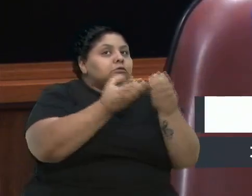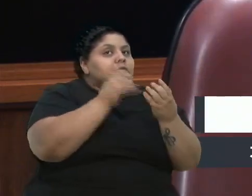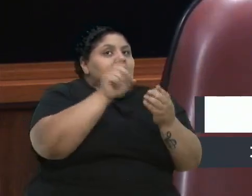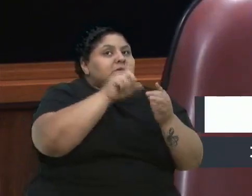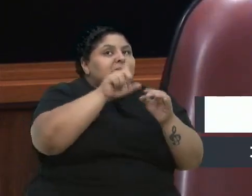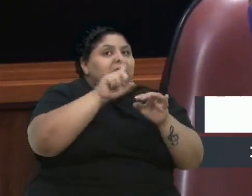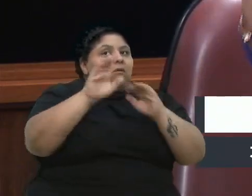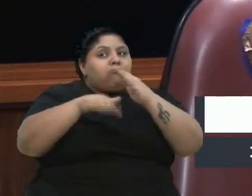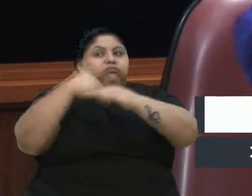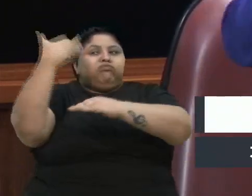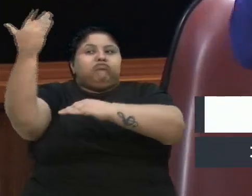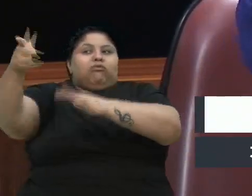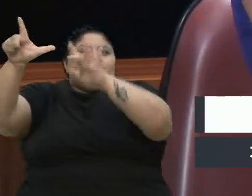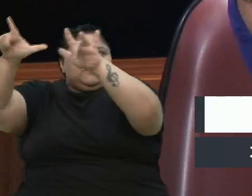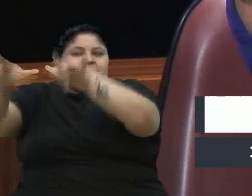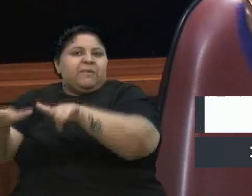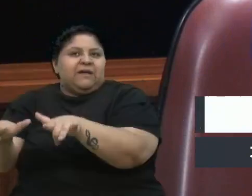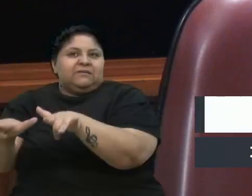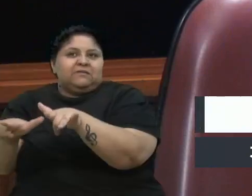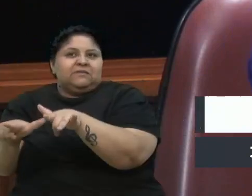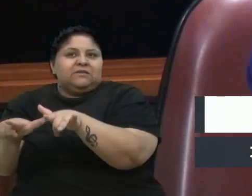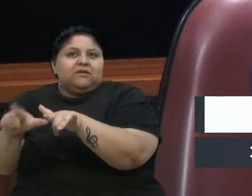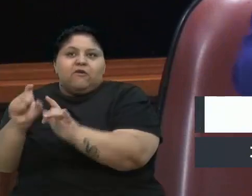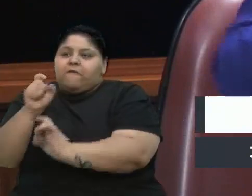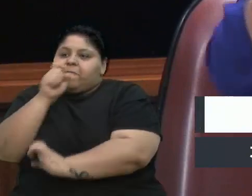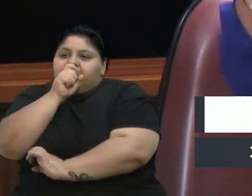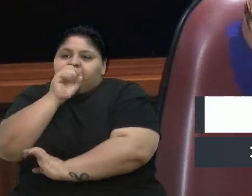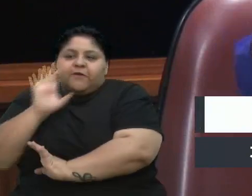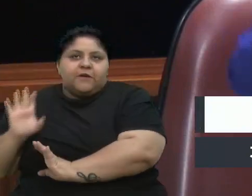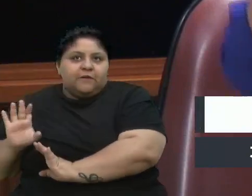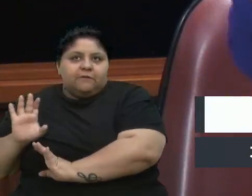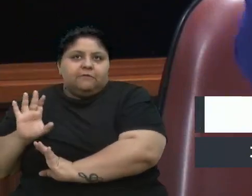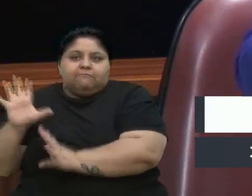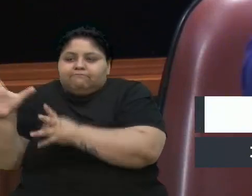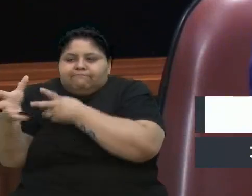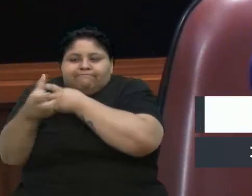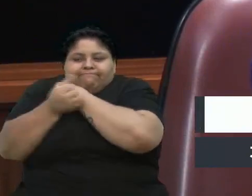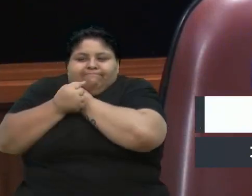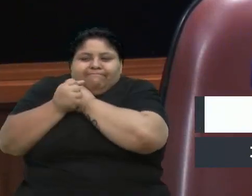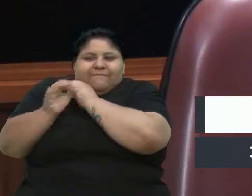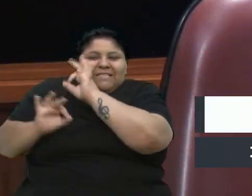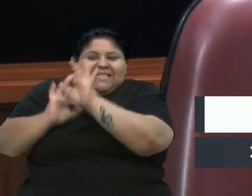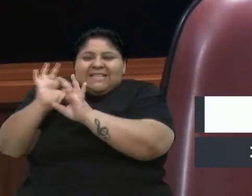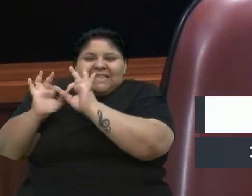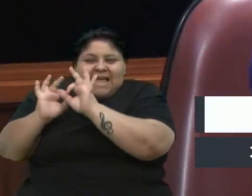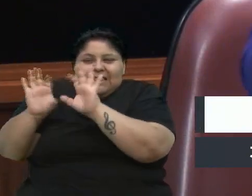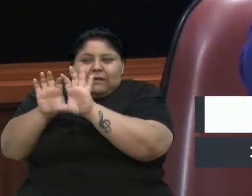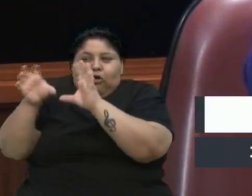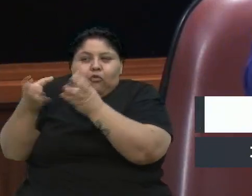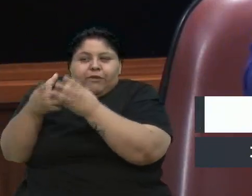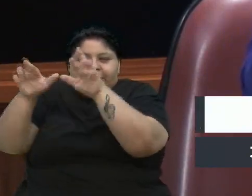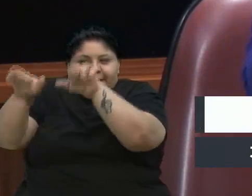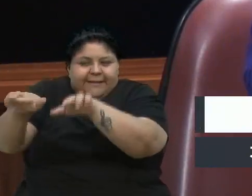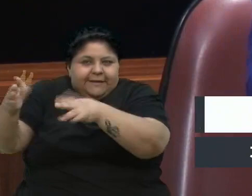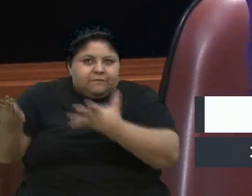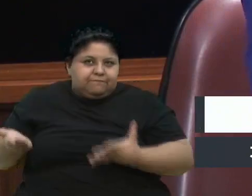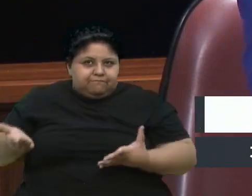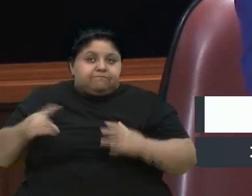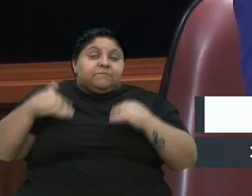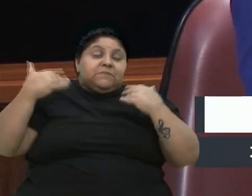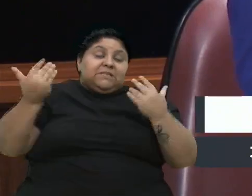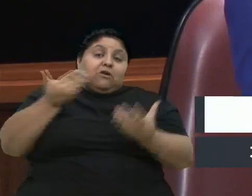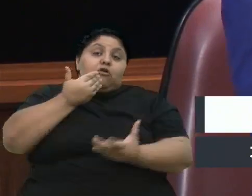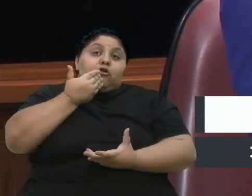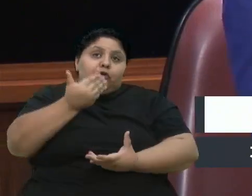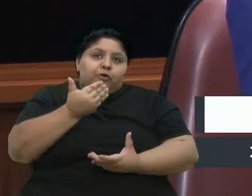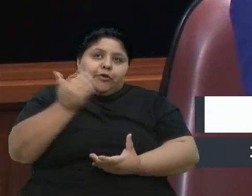espaço simplesmente frio, sem nenhum acolhimento à comunidade da região. Então, eu peço,